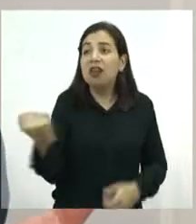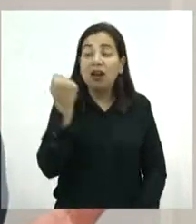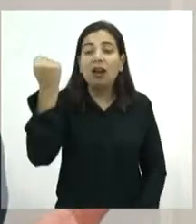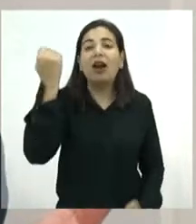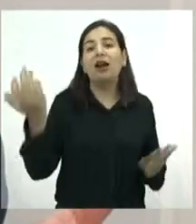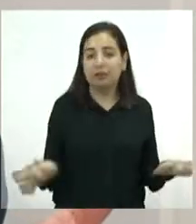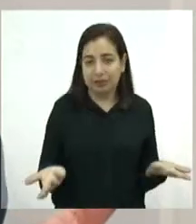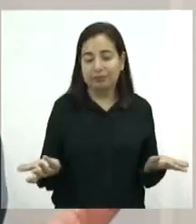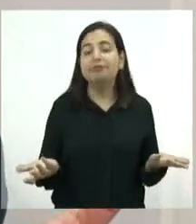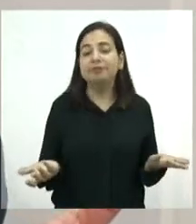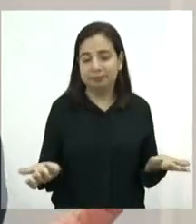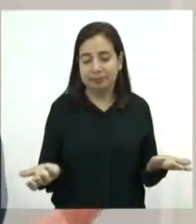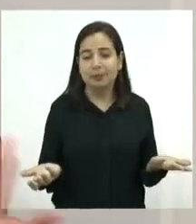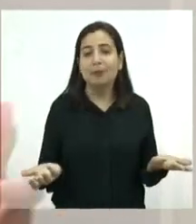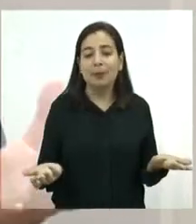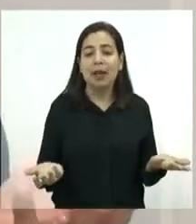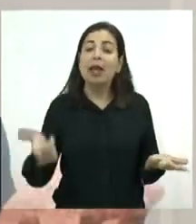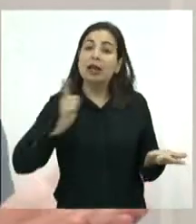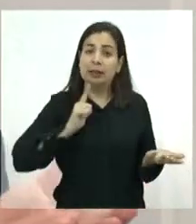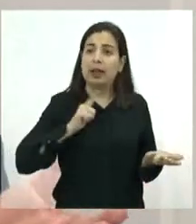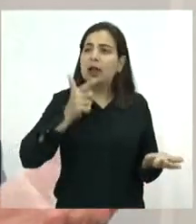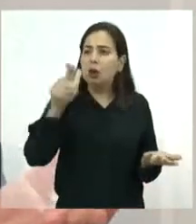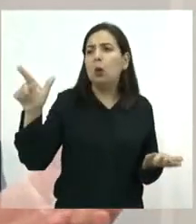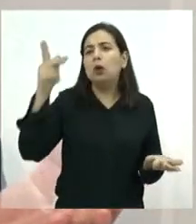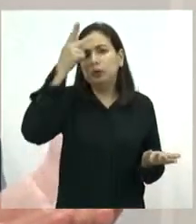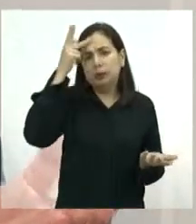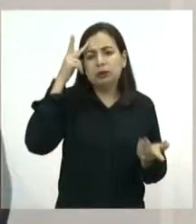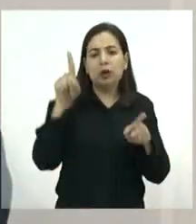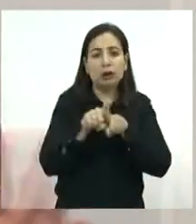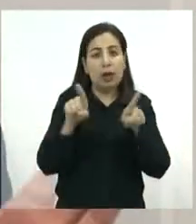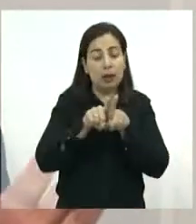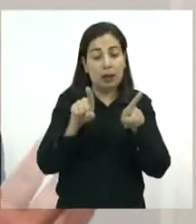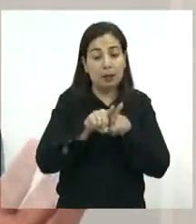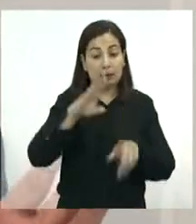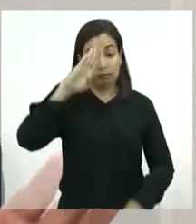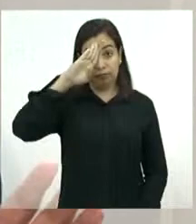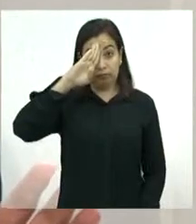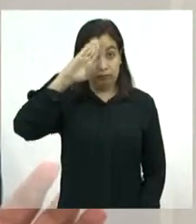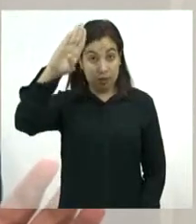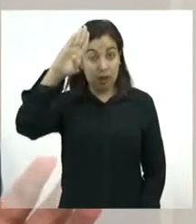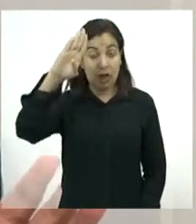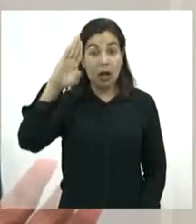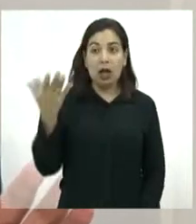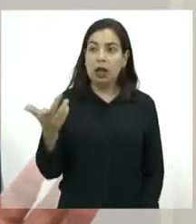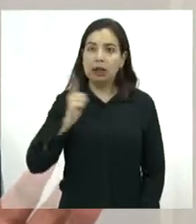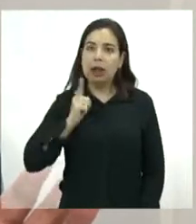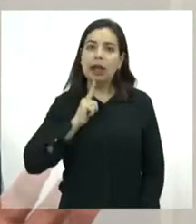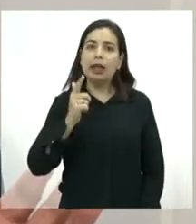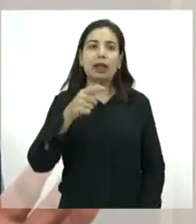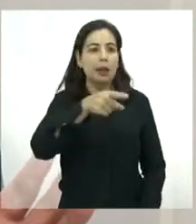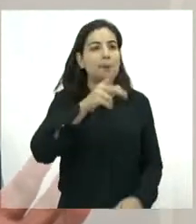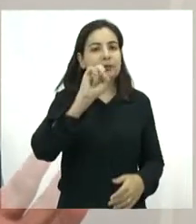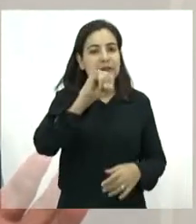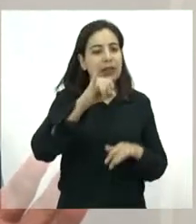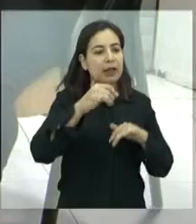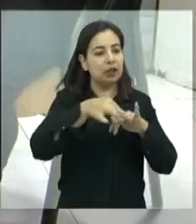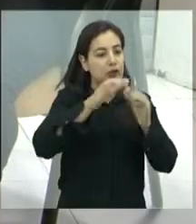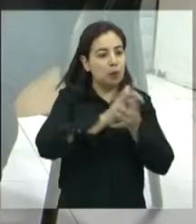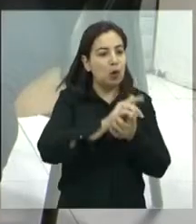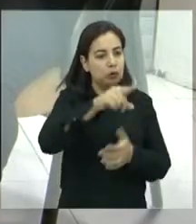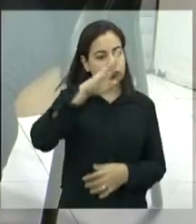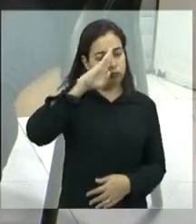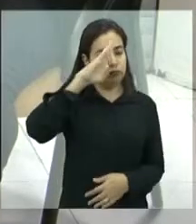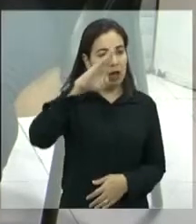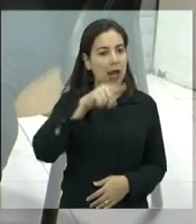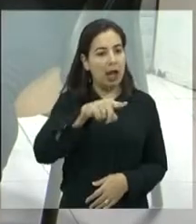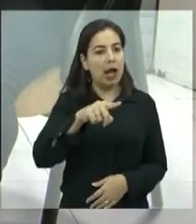tem os pensionistas dos militares que ninguém quer falar sobre isso. Tá certo? Ninguém está falando. Ninguém